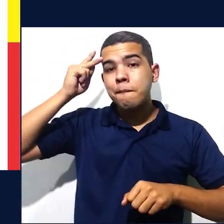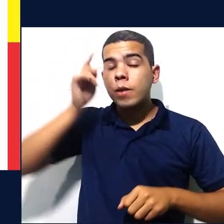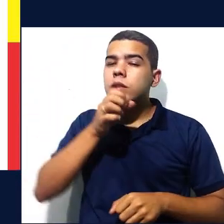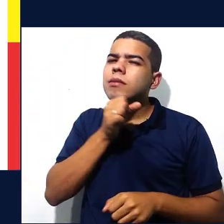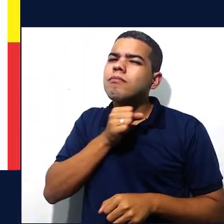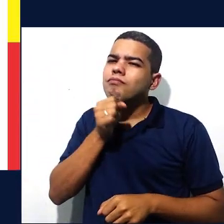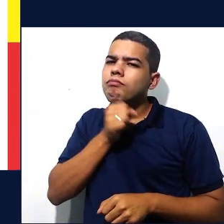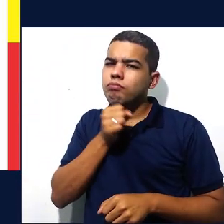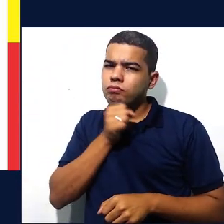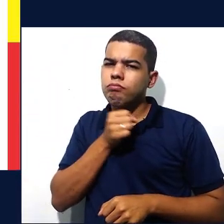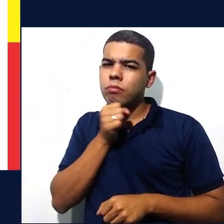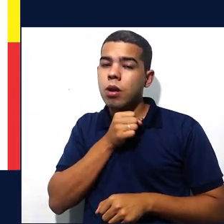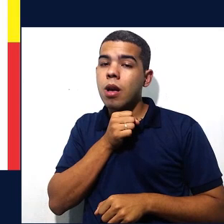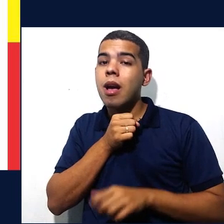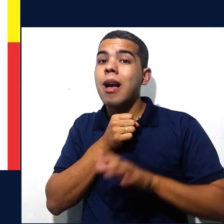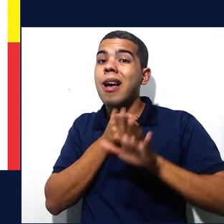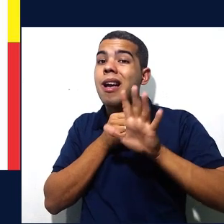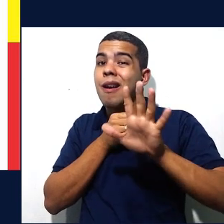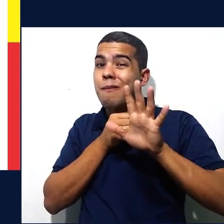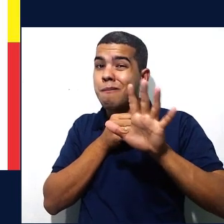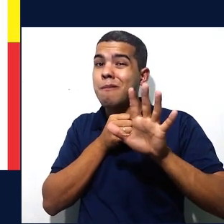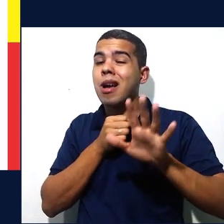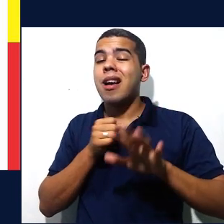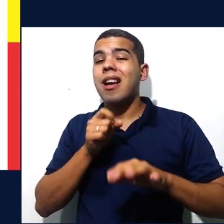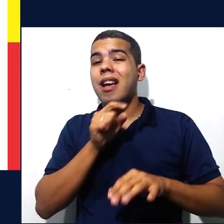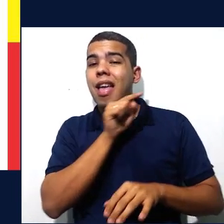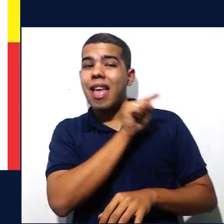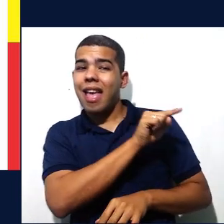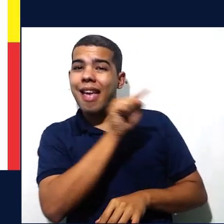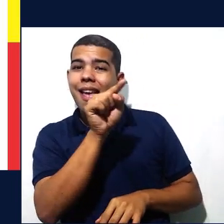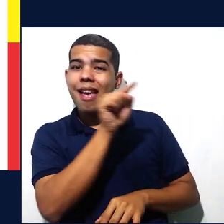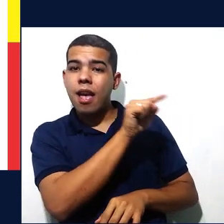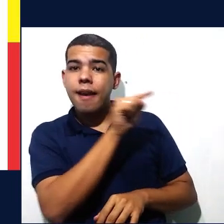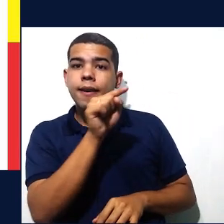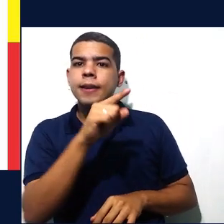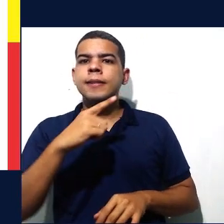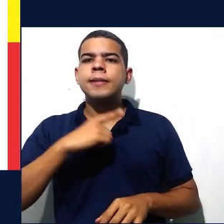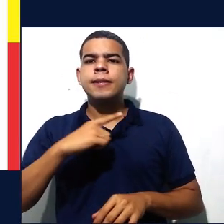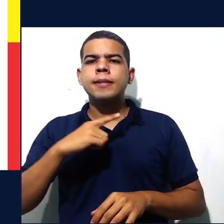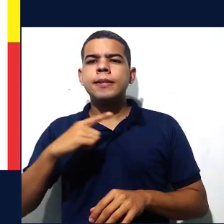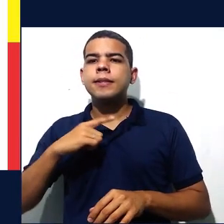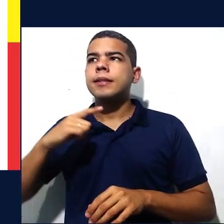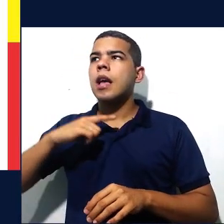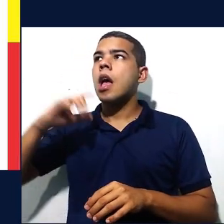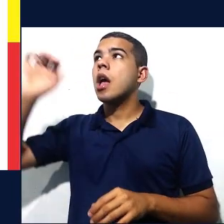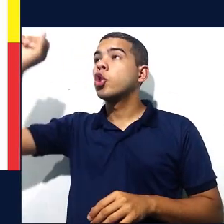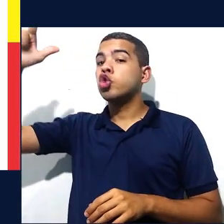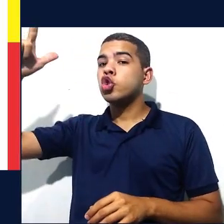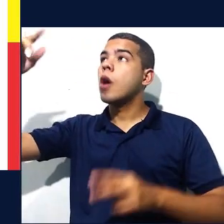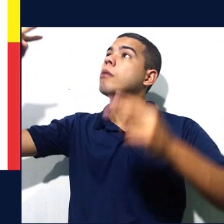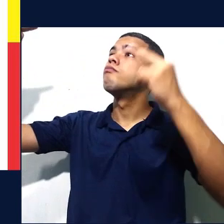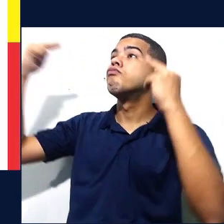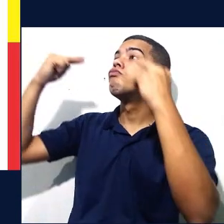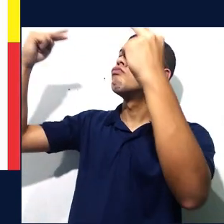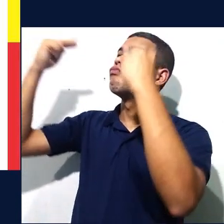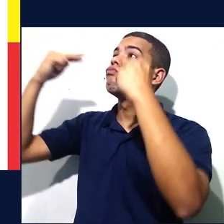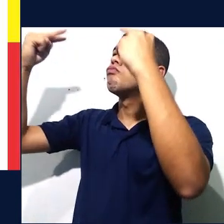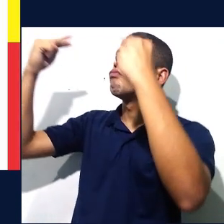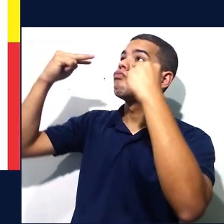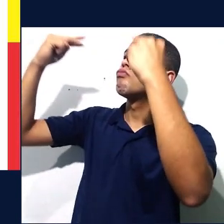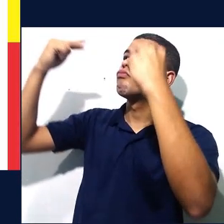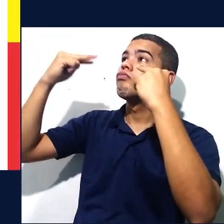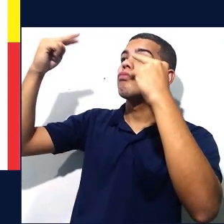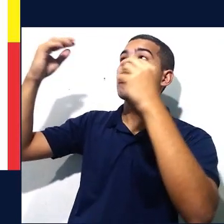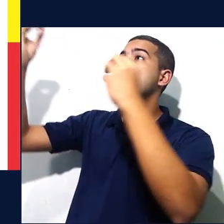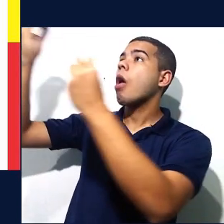idosas, mas pode ser acelerada pela exposição excessiva aos raios solares. Na realidade, você